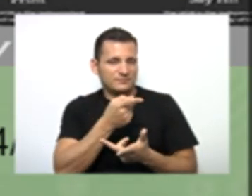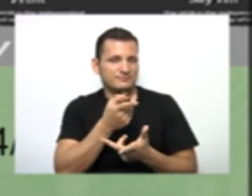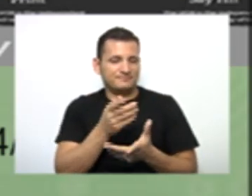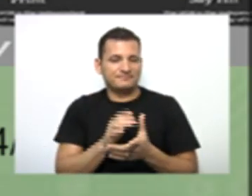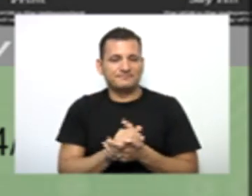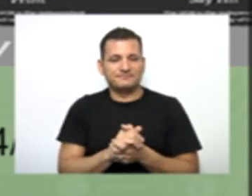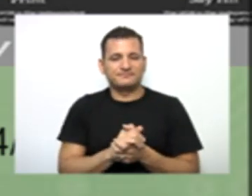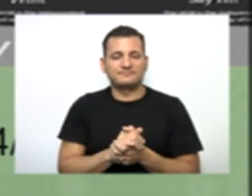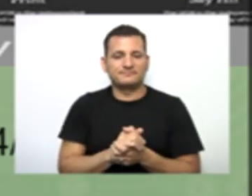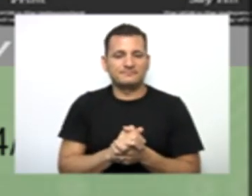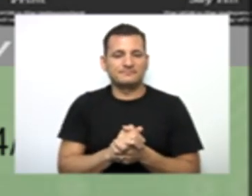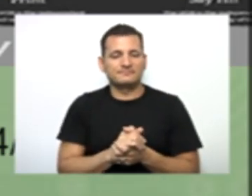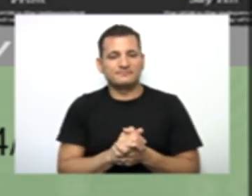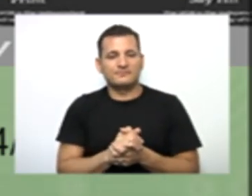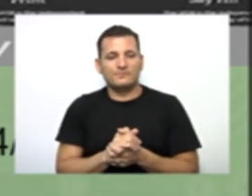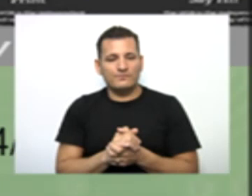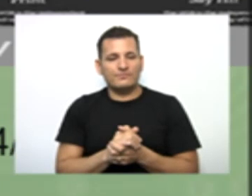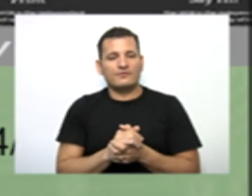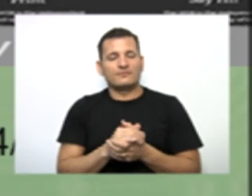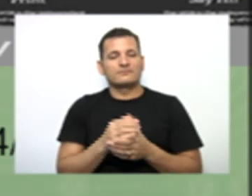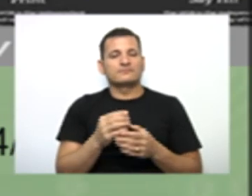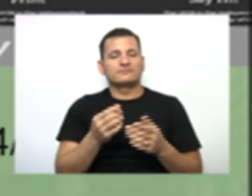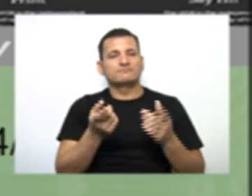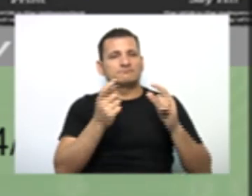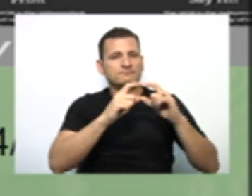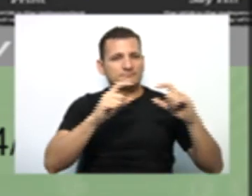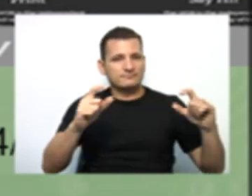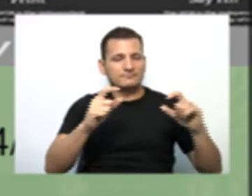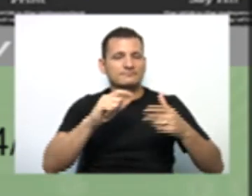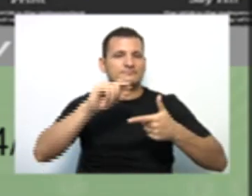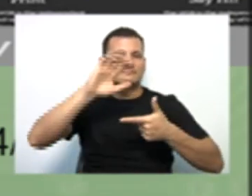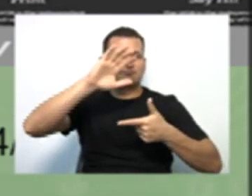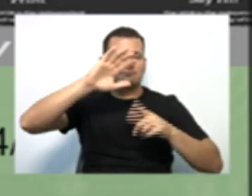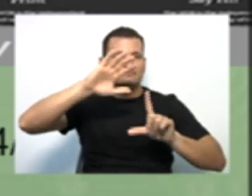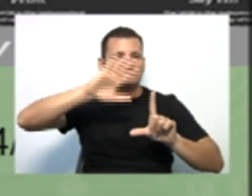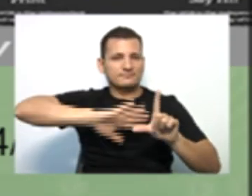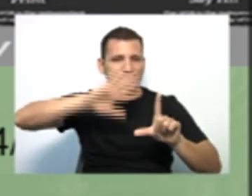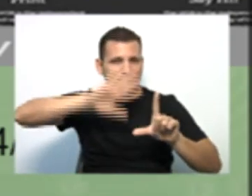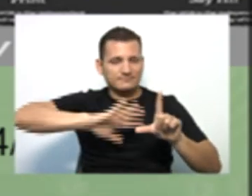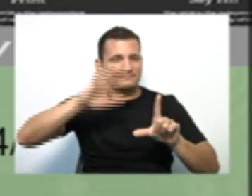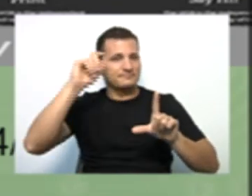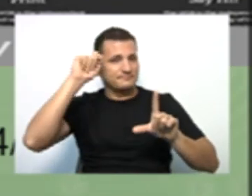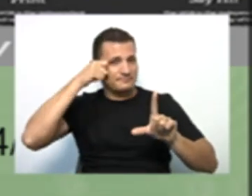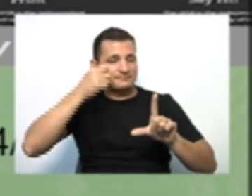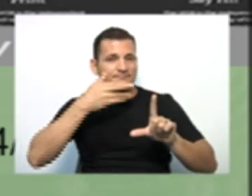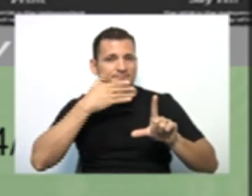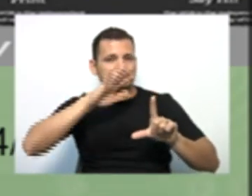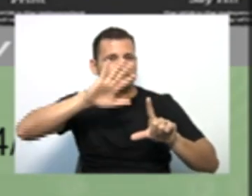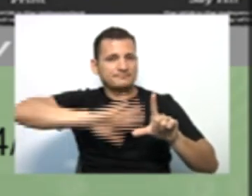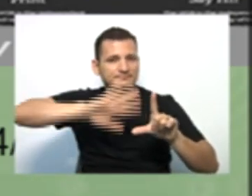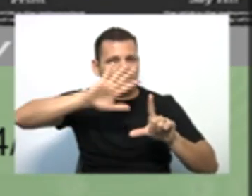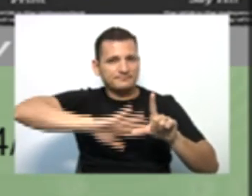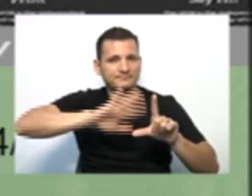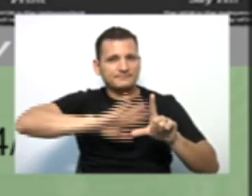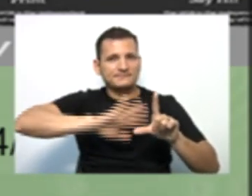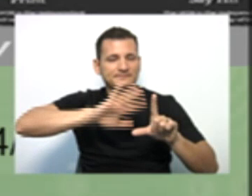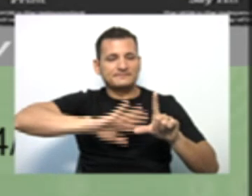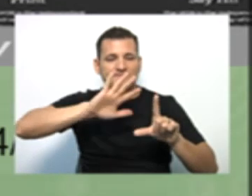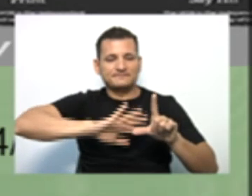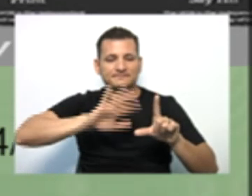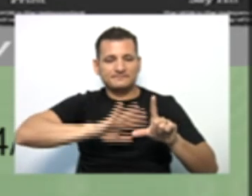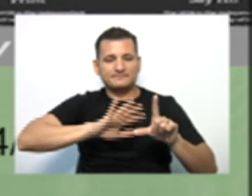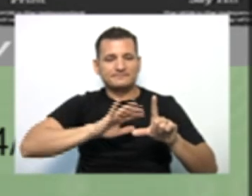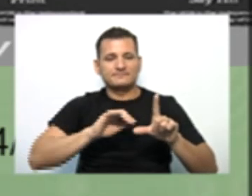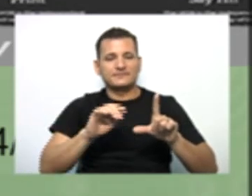página inicial. Então, eles colocaram um fundo preto, somente aqui os principais,